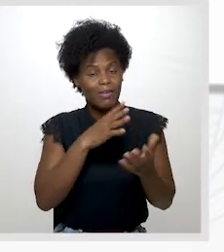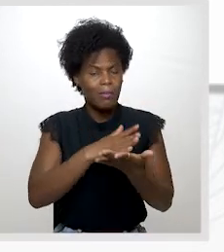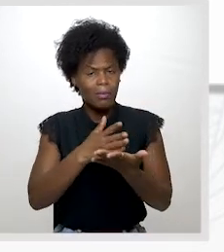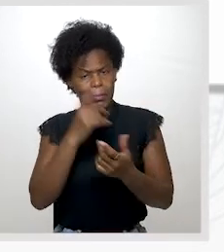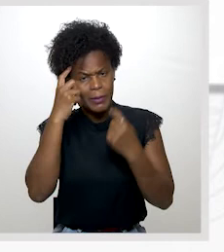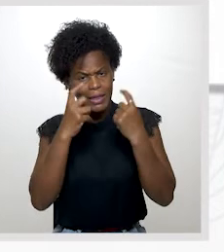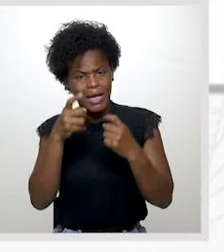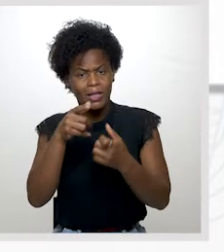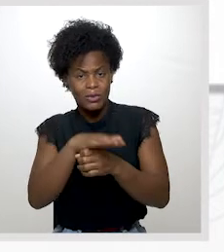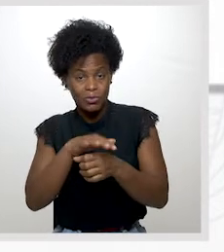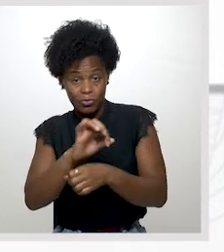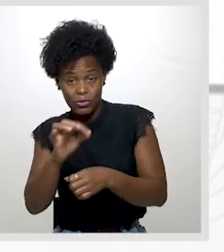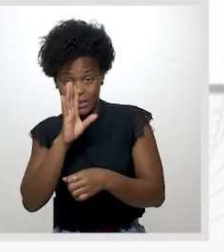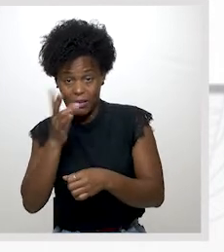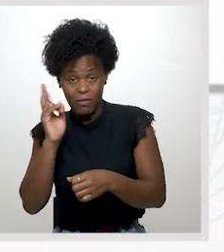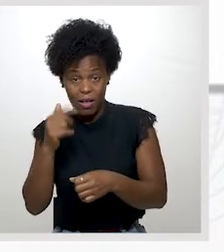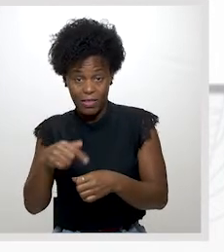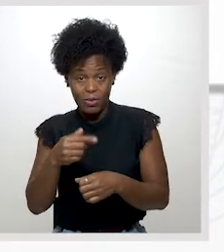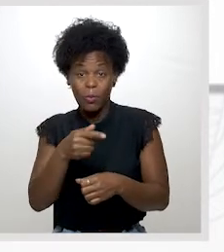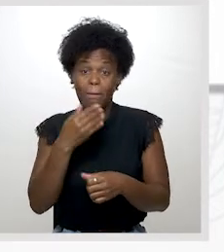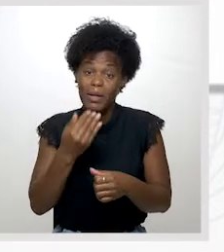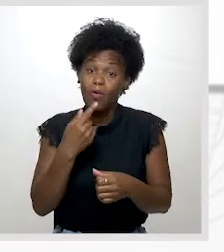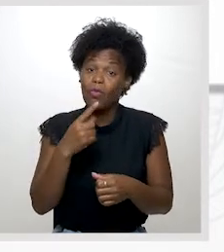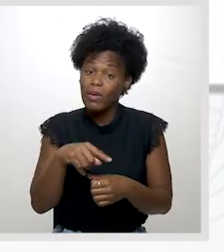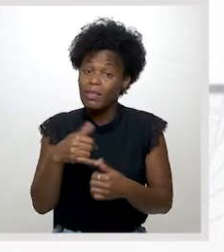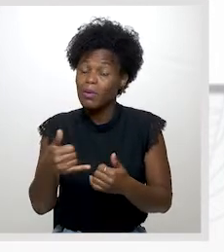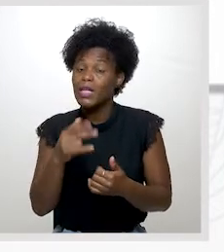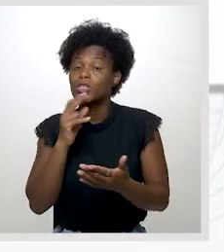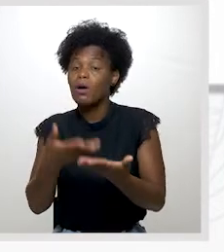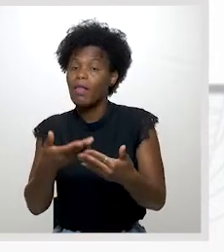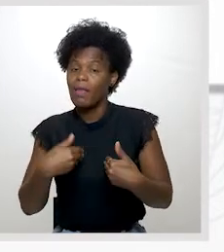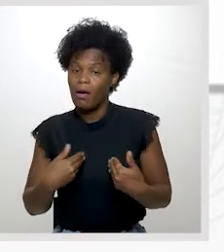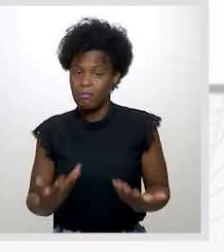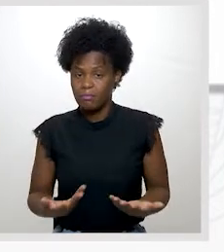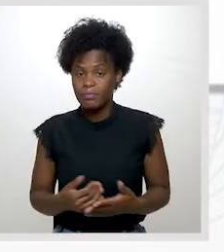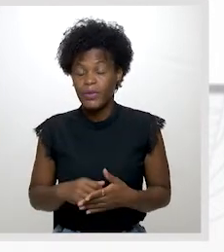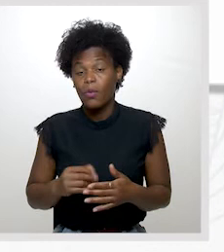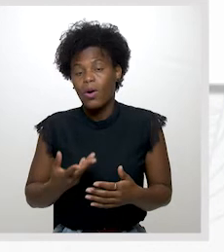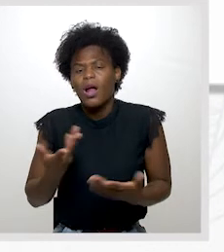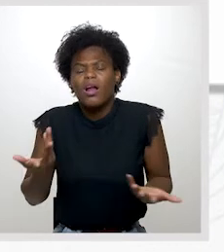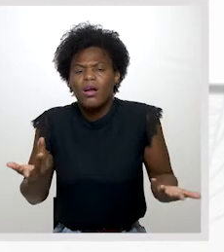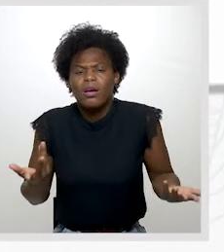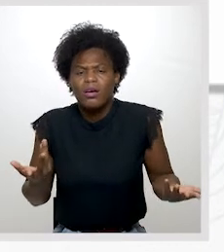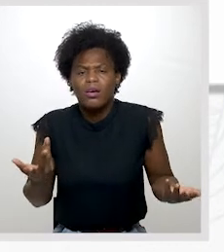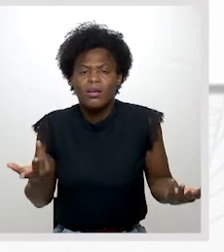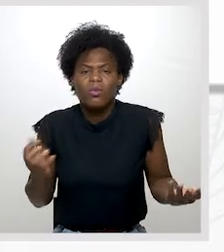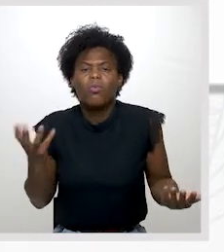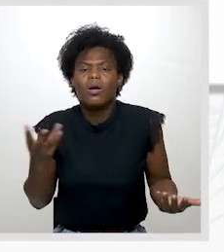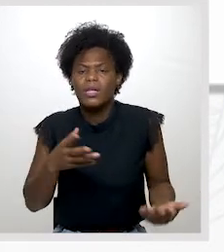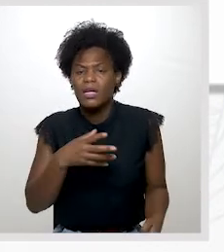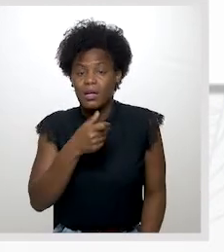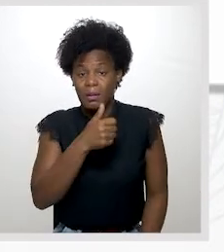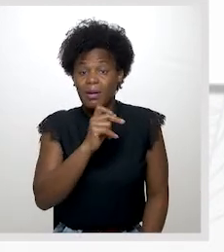ponderar o teu caso. Se vale a pena fazer expedição, depois me darão uma resposta. E quando será isso, padre?